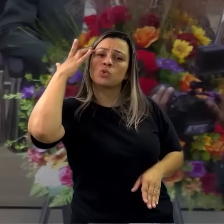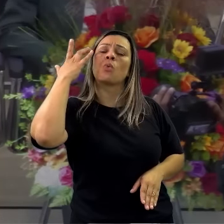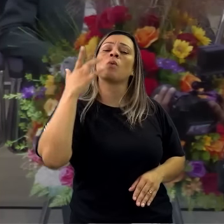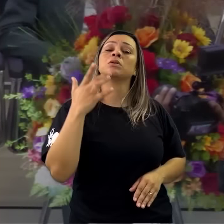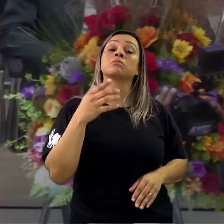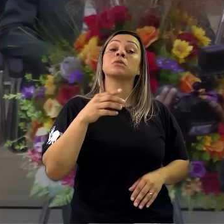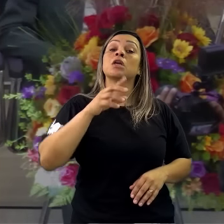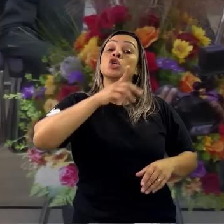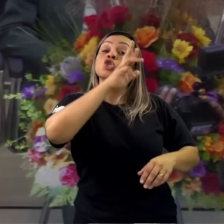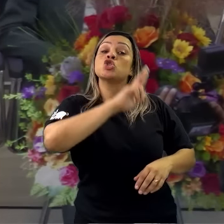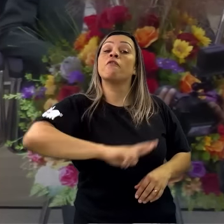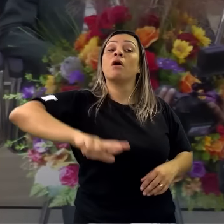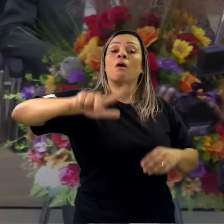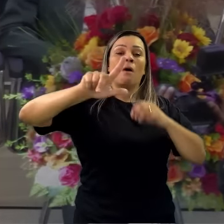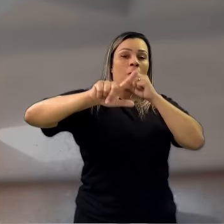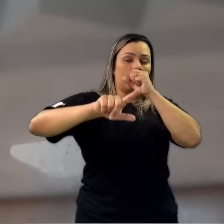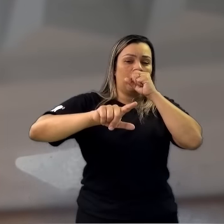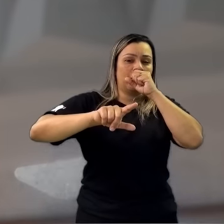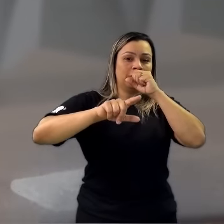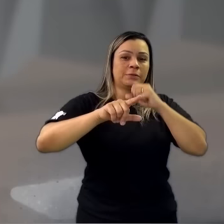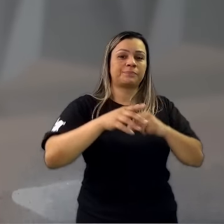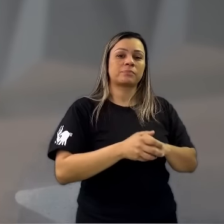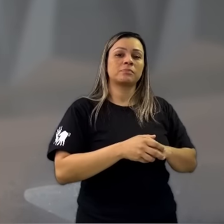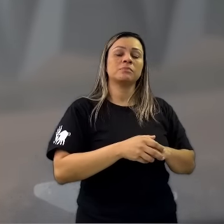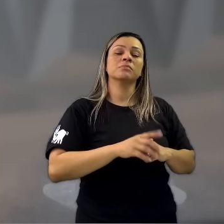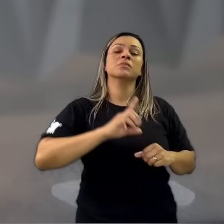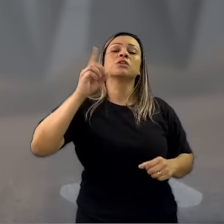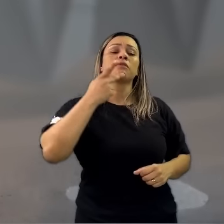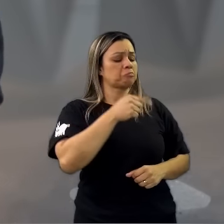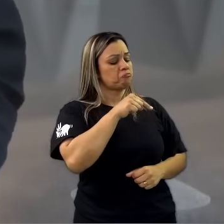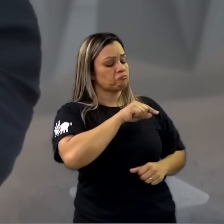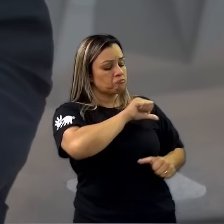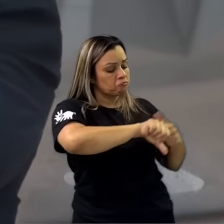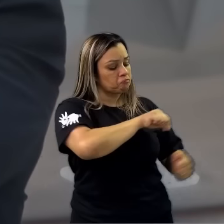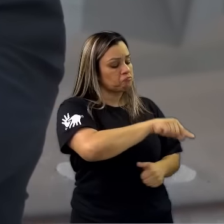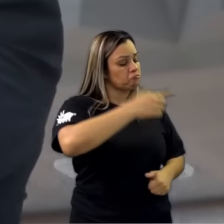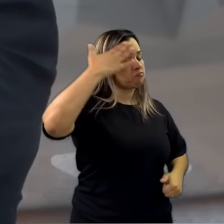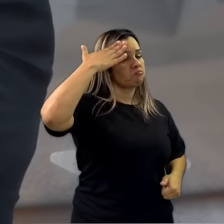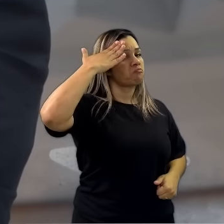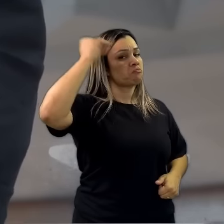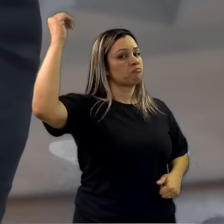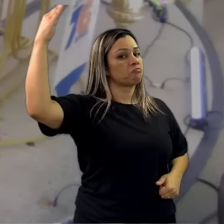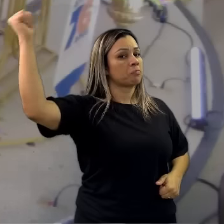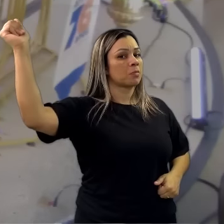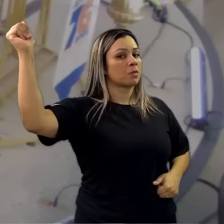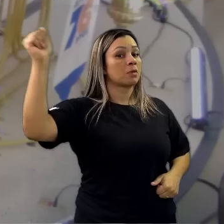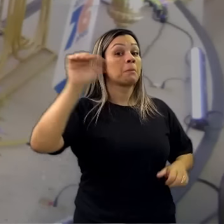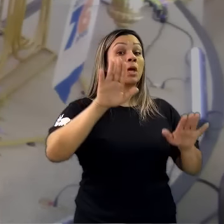até os confins da terra agora que não me dá o direito é querer chegar nos confins da terra se eu nem passei por Jerusalém ainda